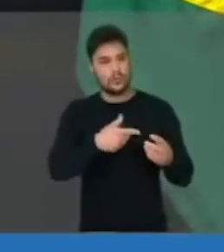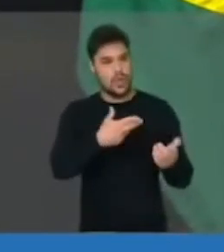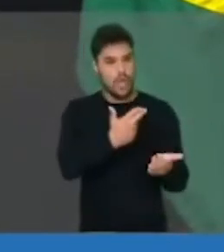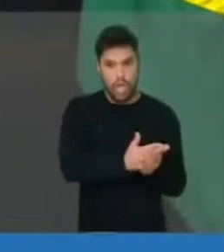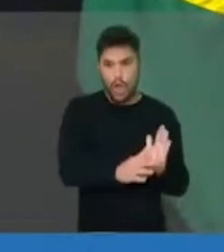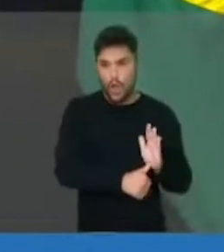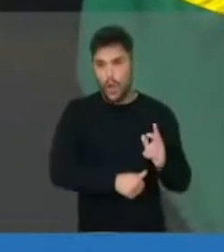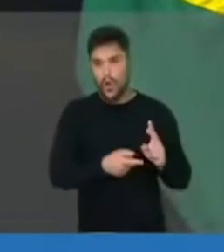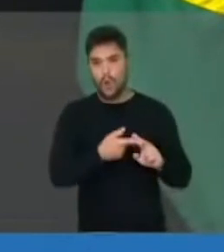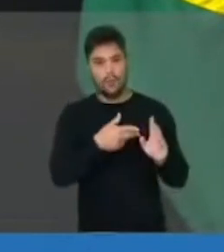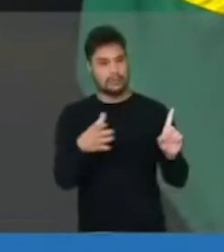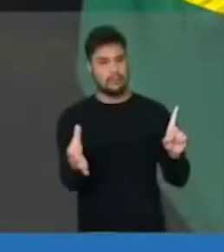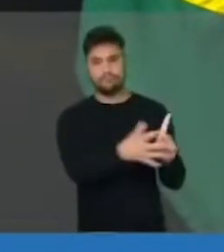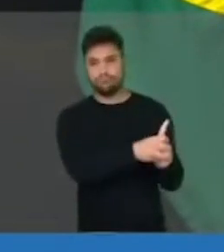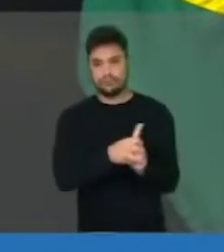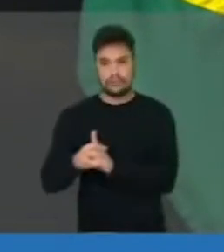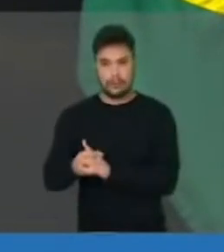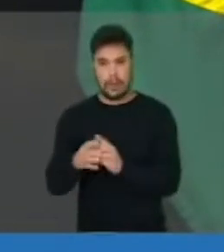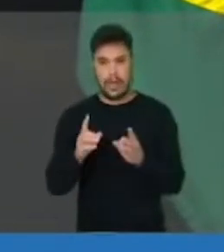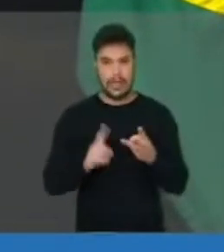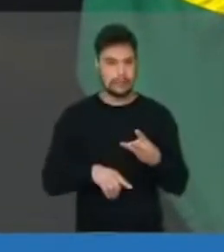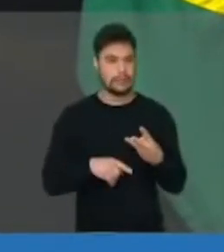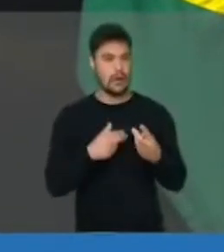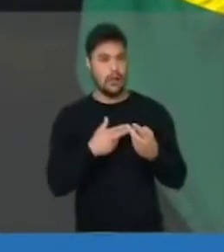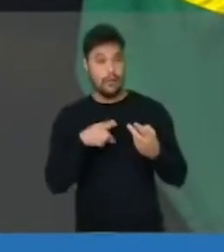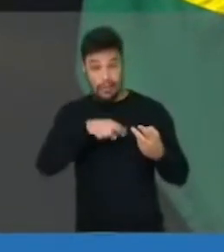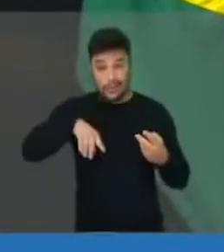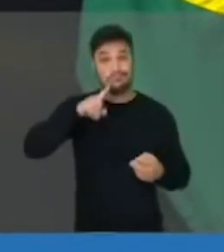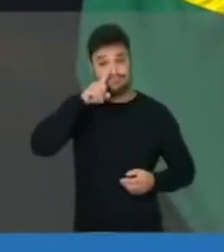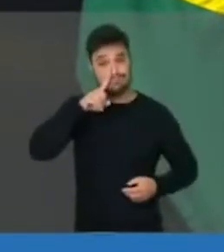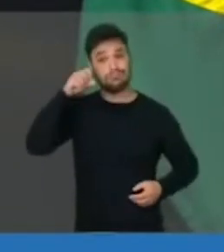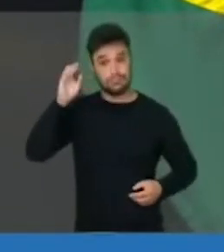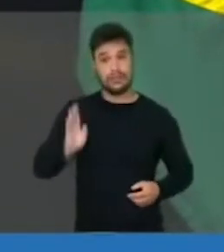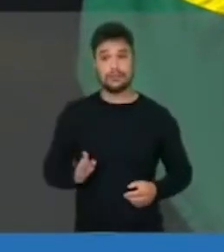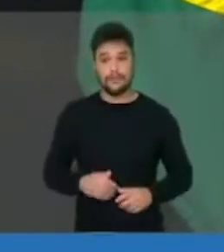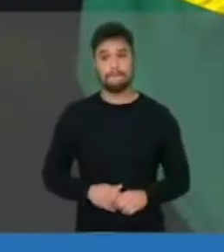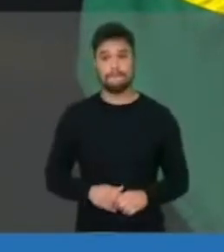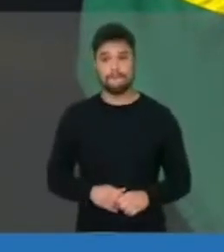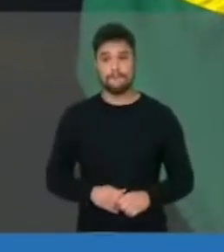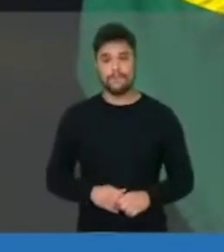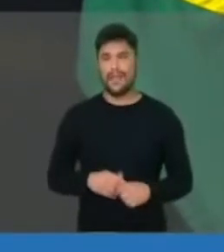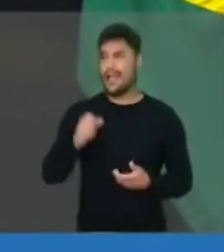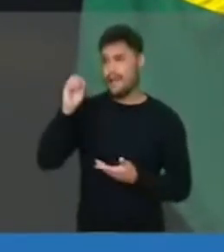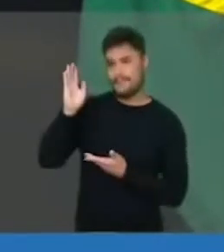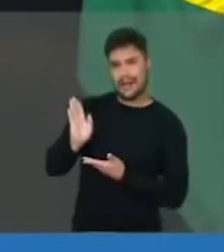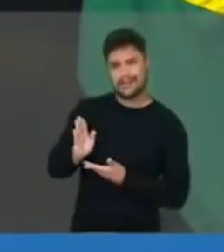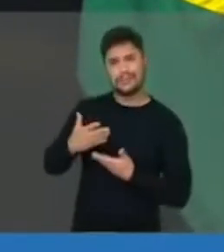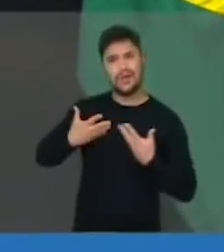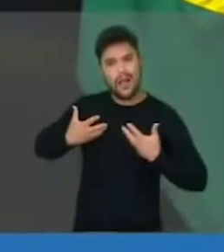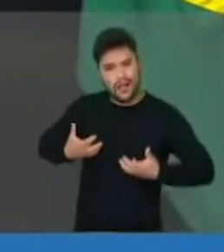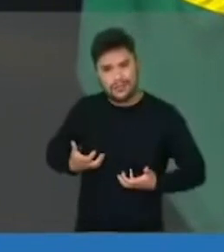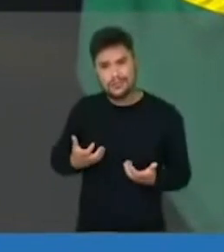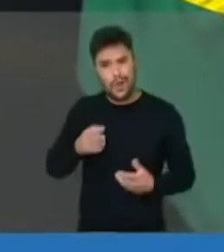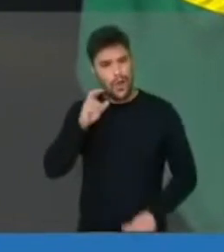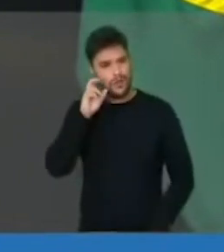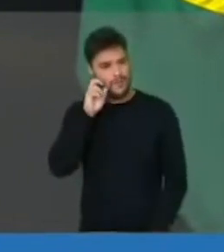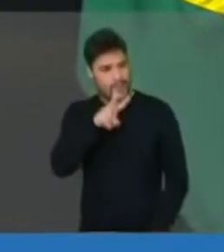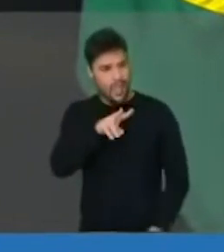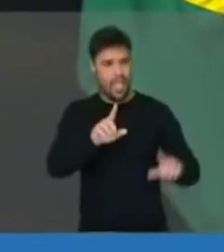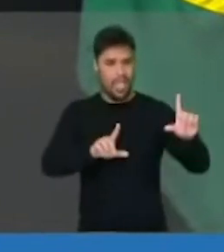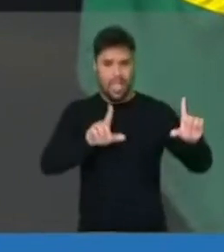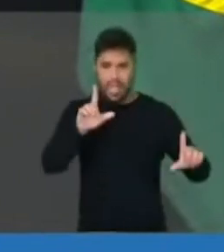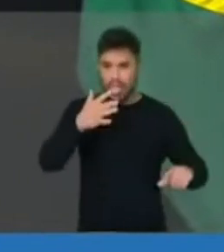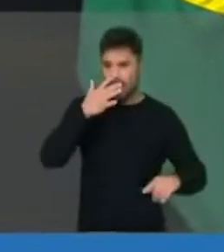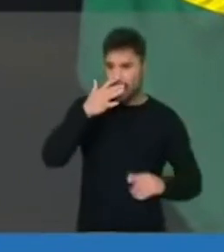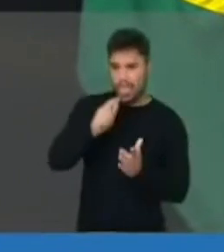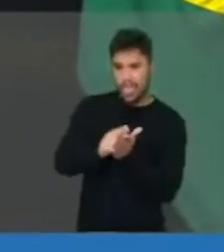sequestram os criminosos mais perigosos do nosso país o Brasil já se cansou de ler notícias de